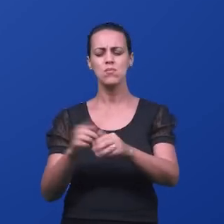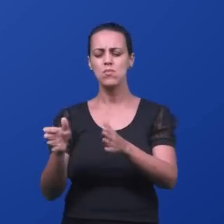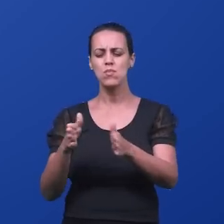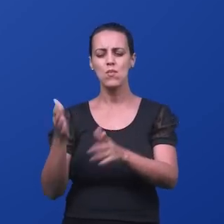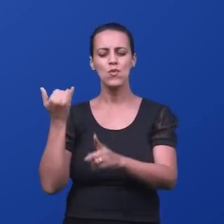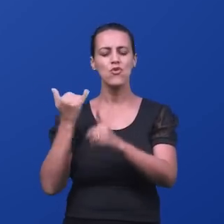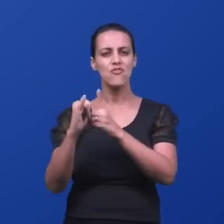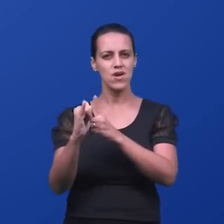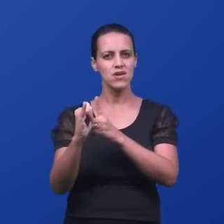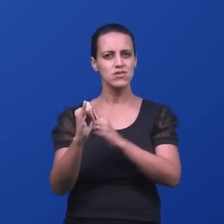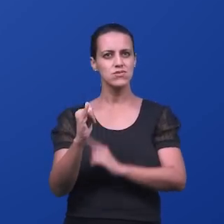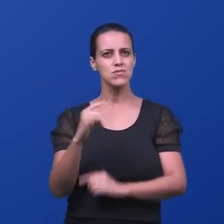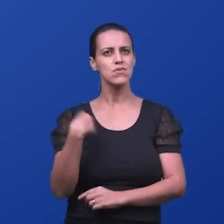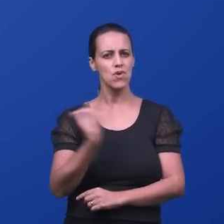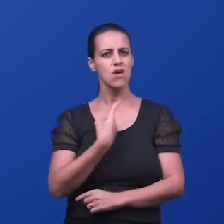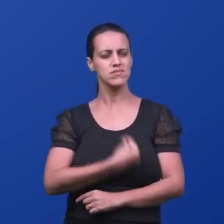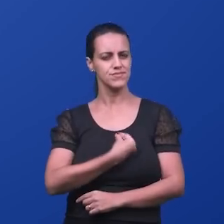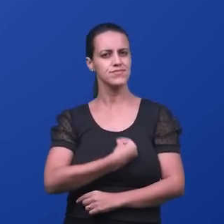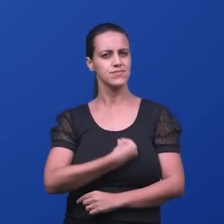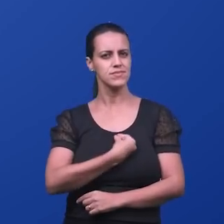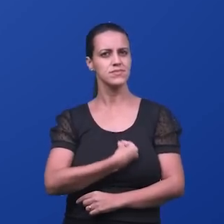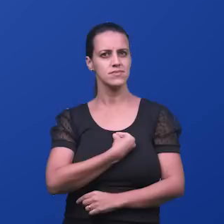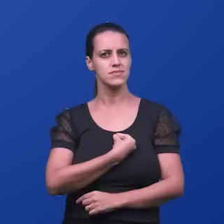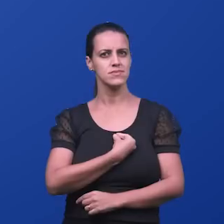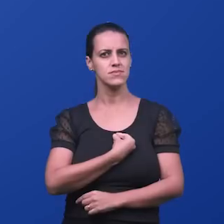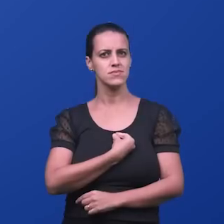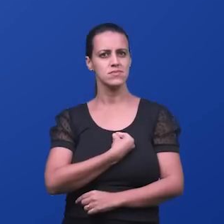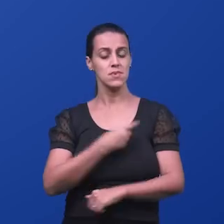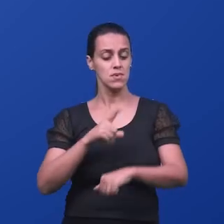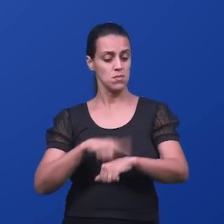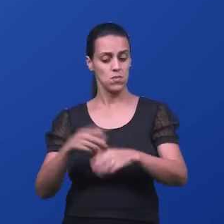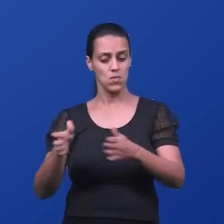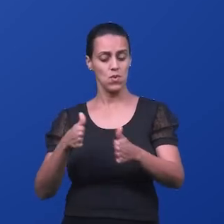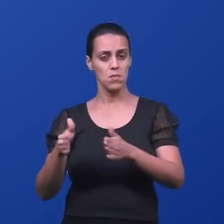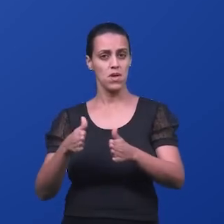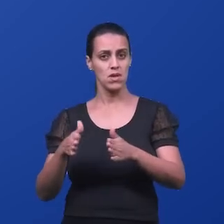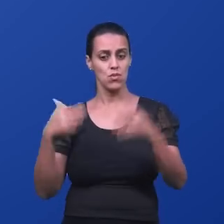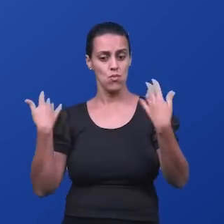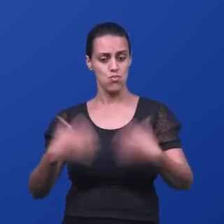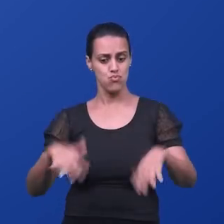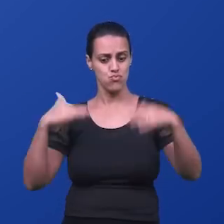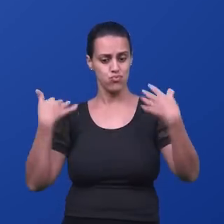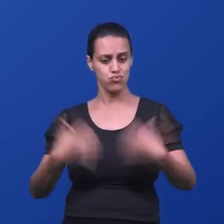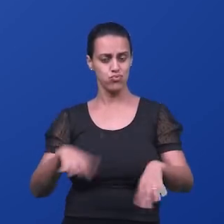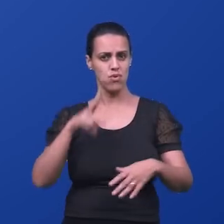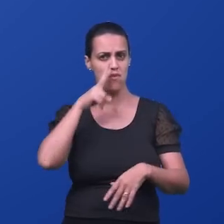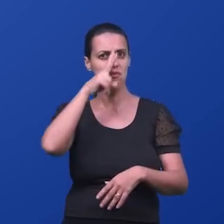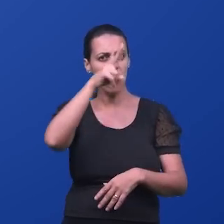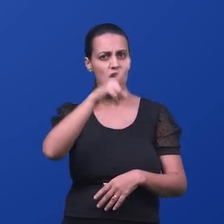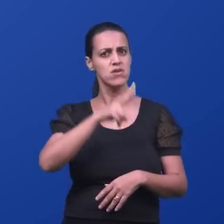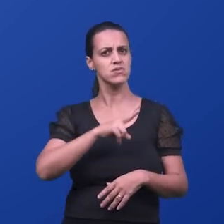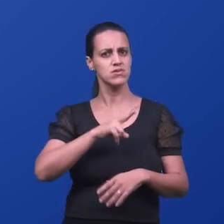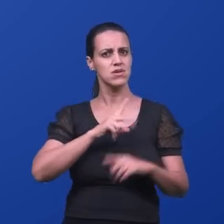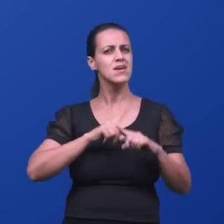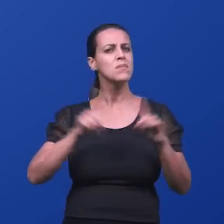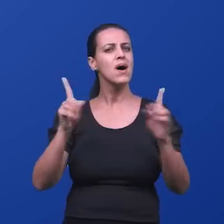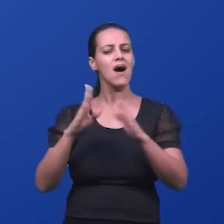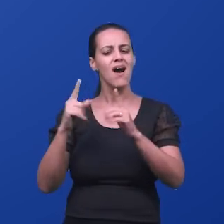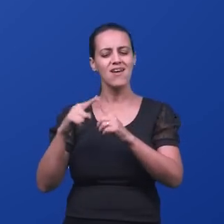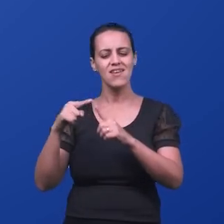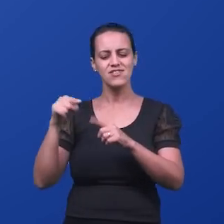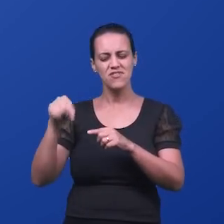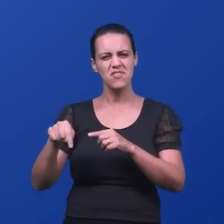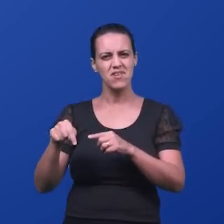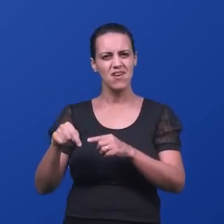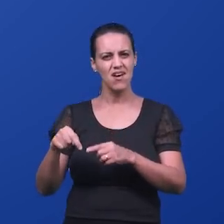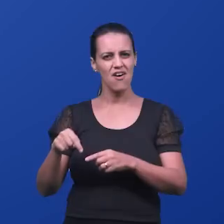profético que estamos a viver. Um momento que virá a grande tribulação. Mas a igreja do Senhor não viverá